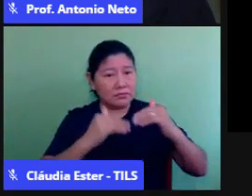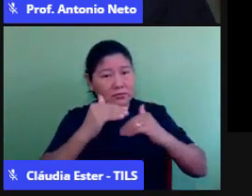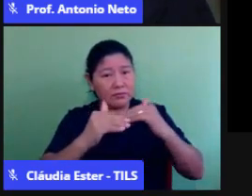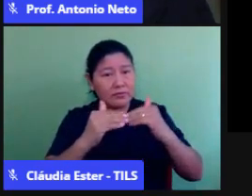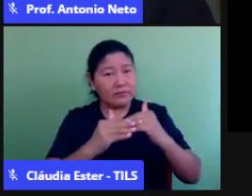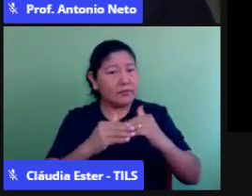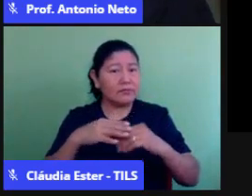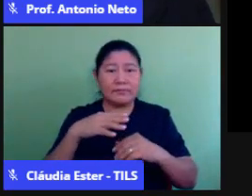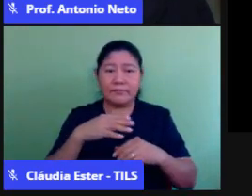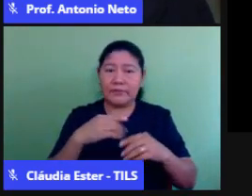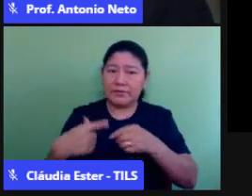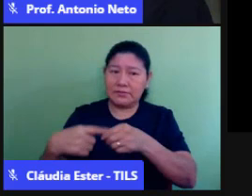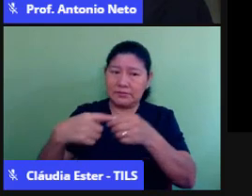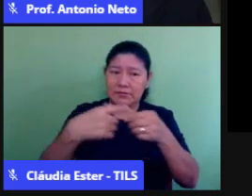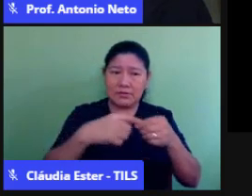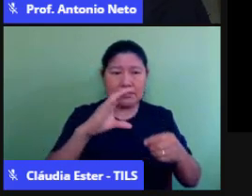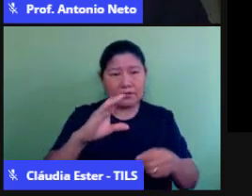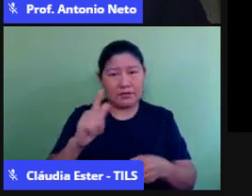cidade.